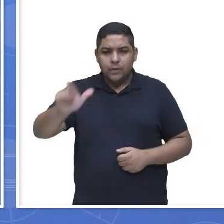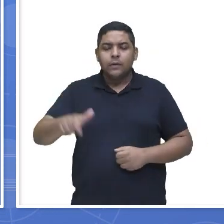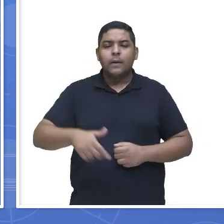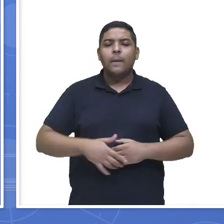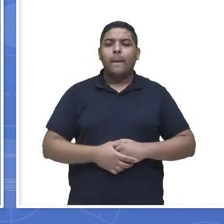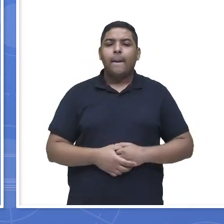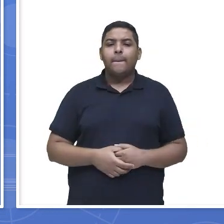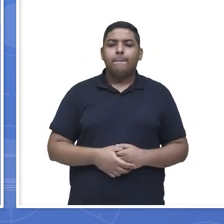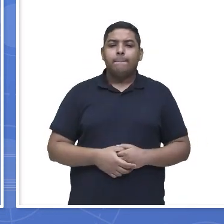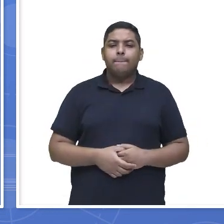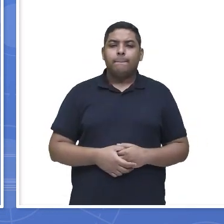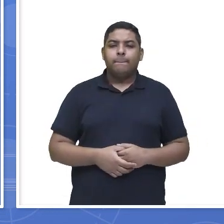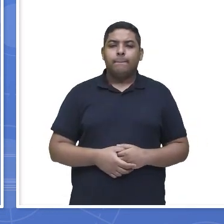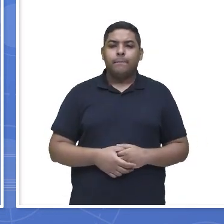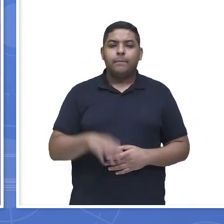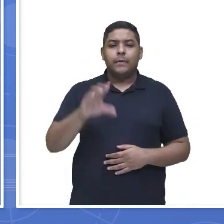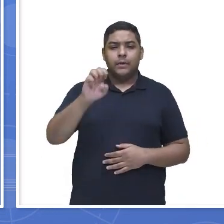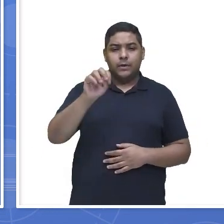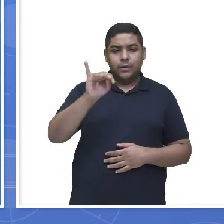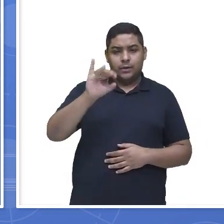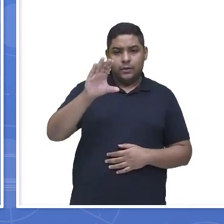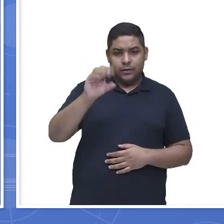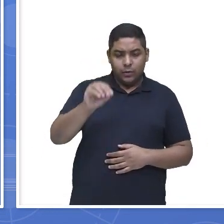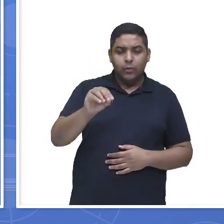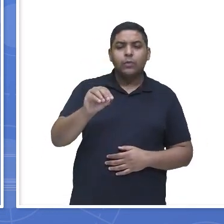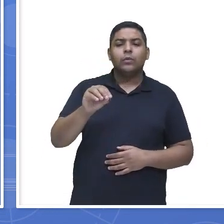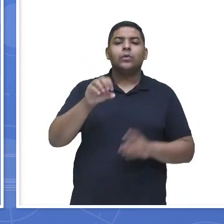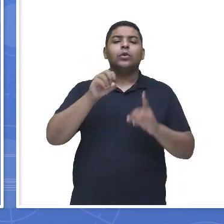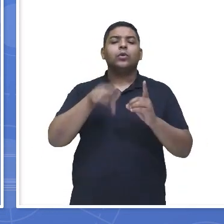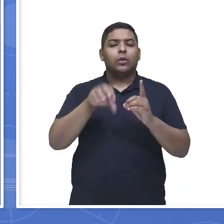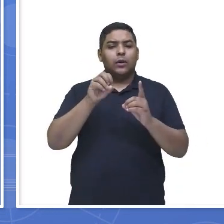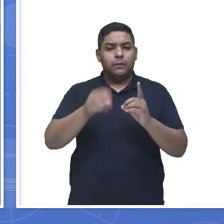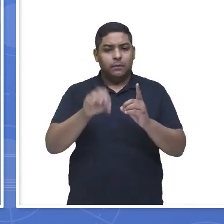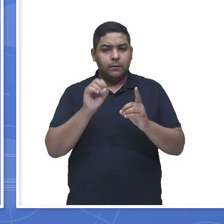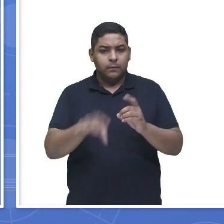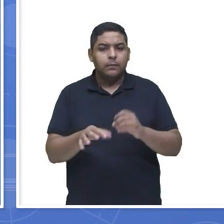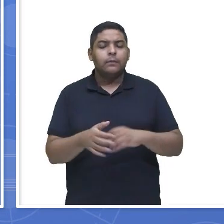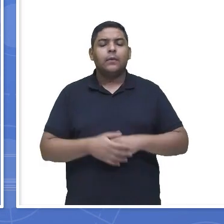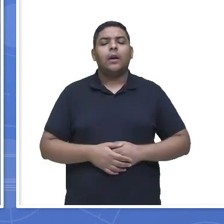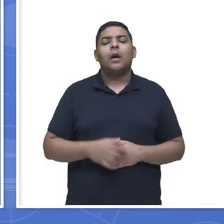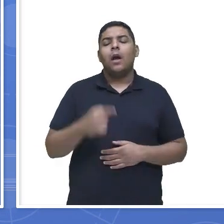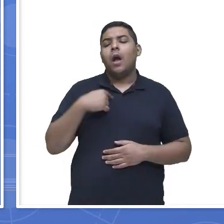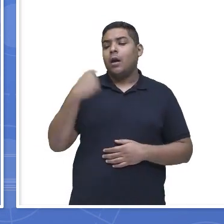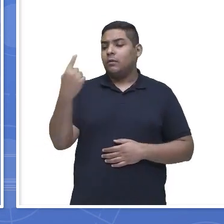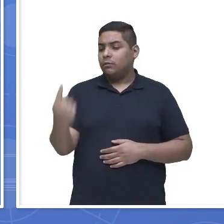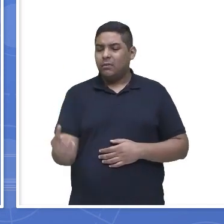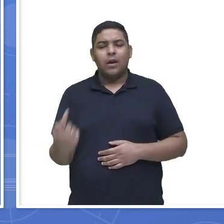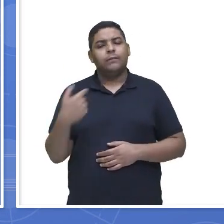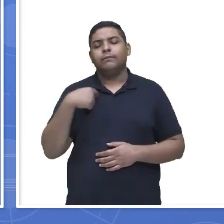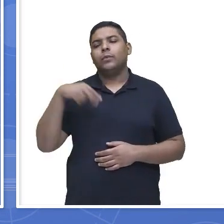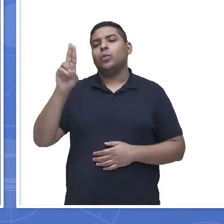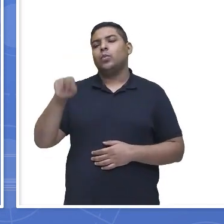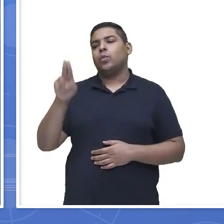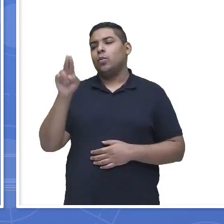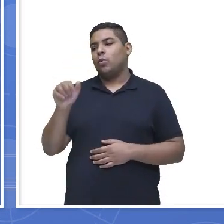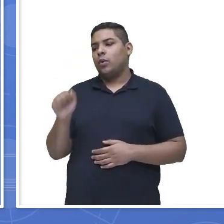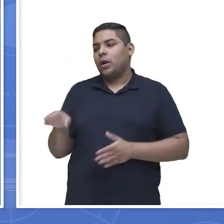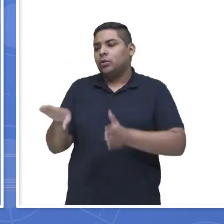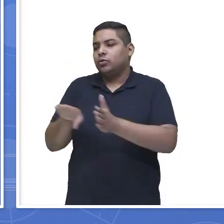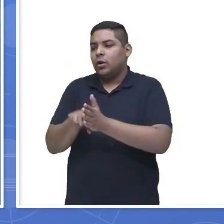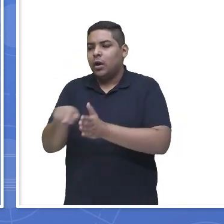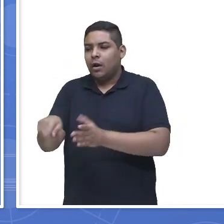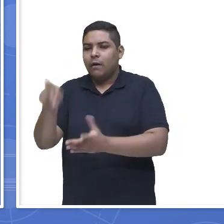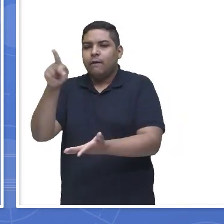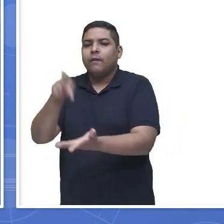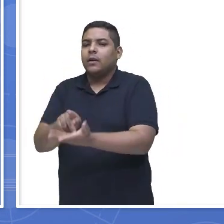olha o dogmático, né? Enquanto um diz, não, eu não chego a essa verdade, o outro vai dizer,